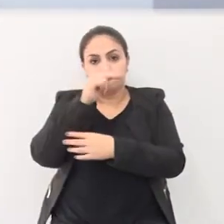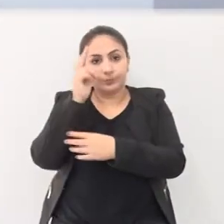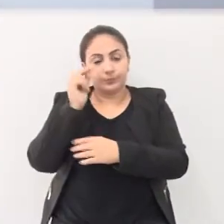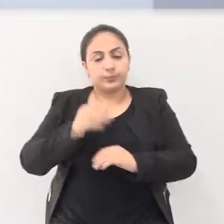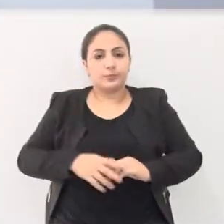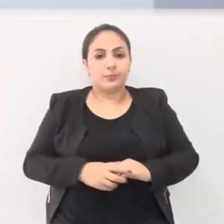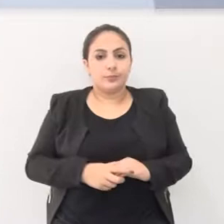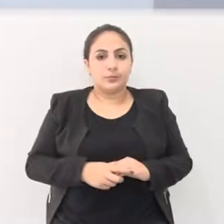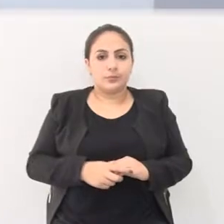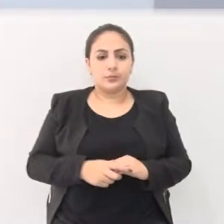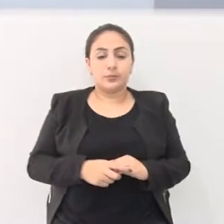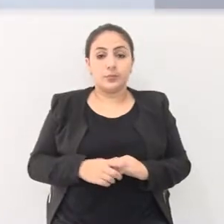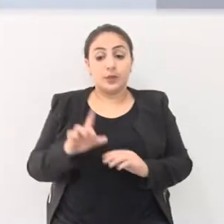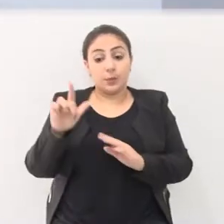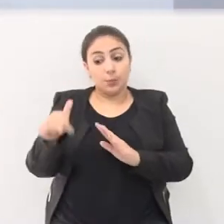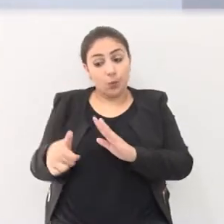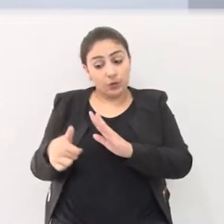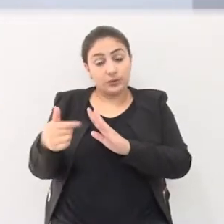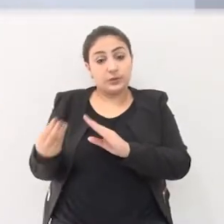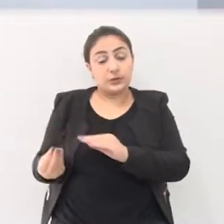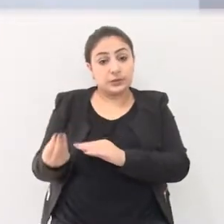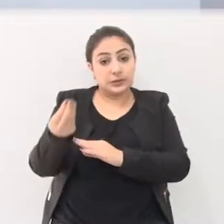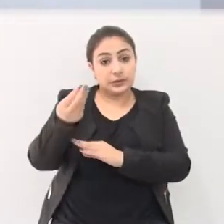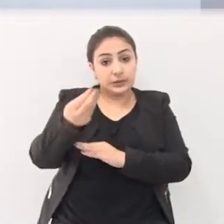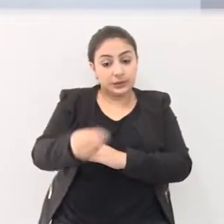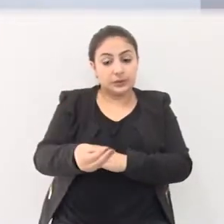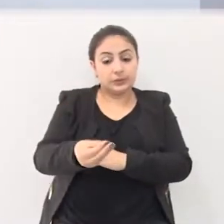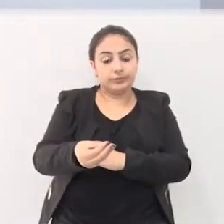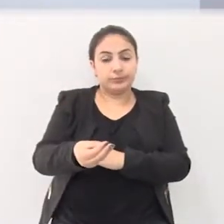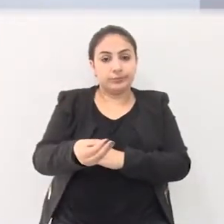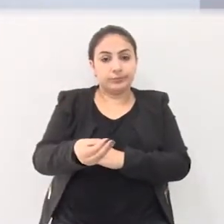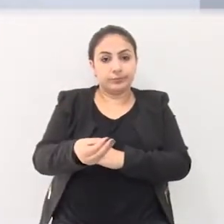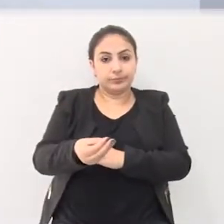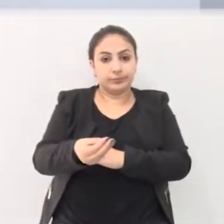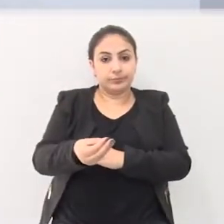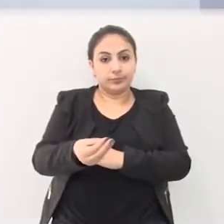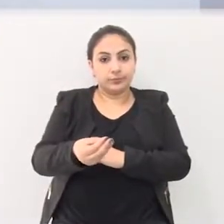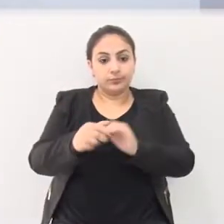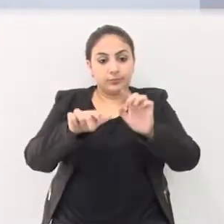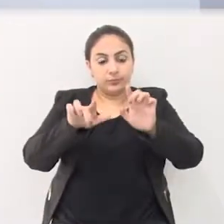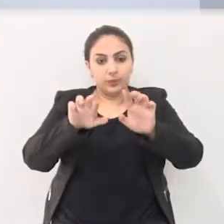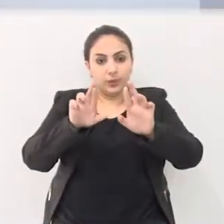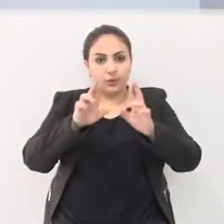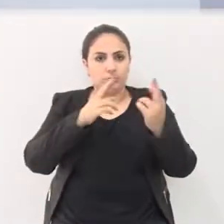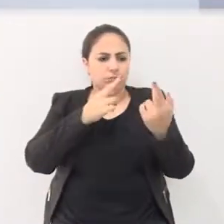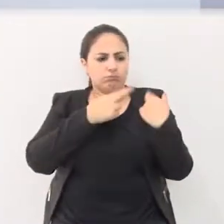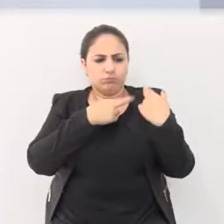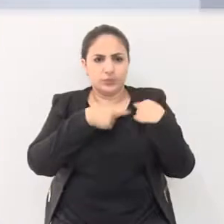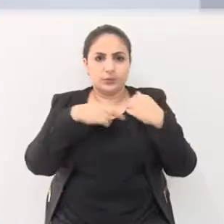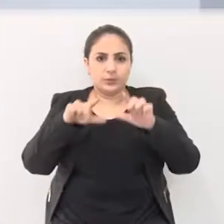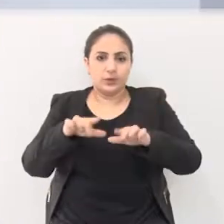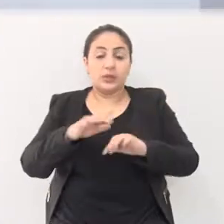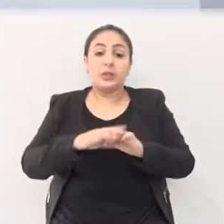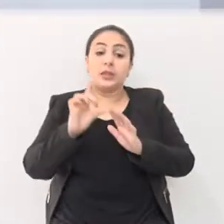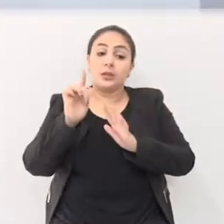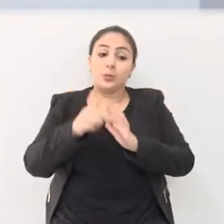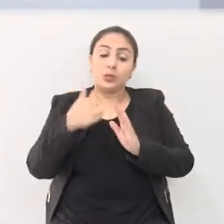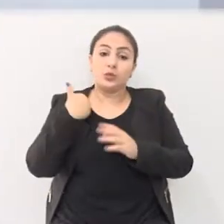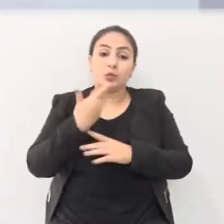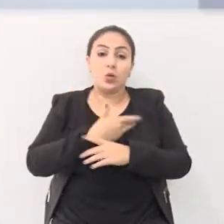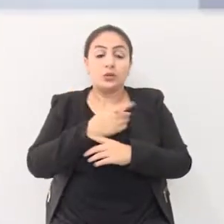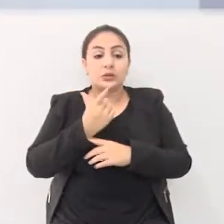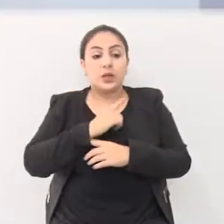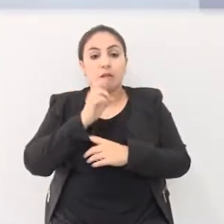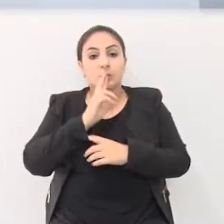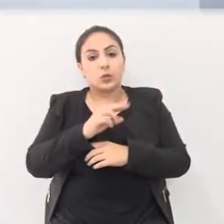a Prefeitura, né? Chegando lá, é encaminhado para o poder, aliás, para o setor competente. E nisso pode ser que a